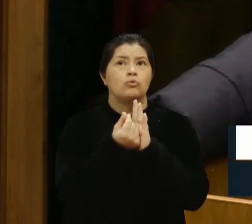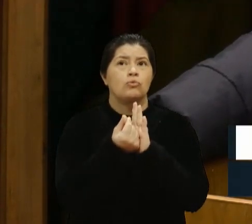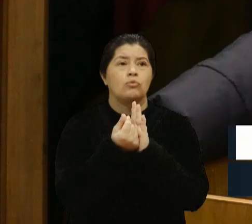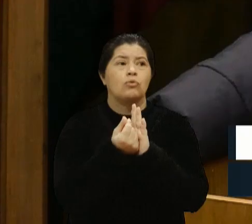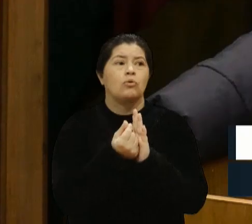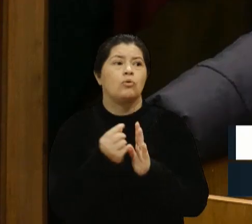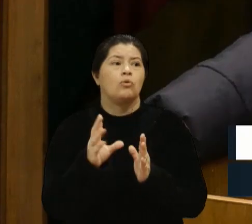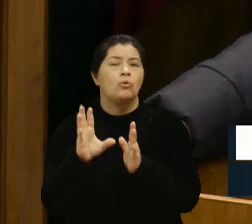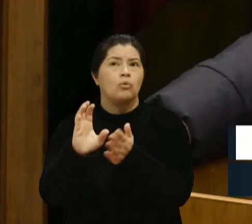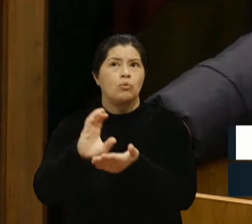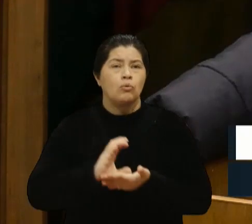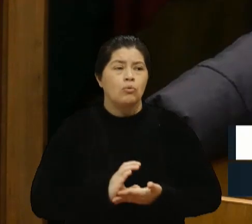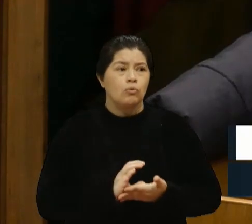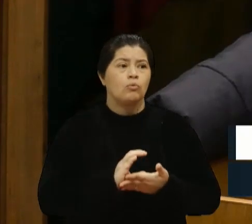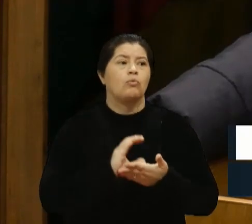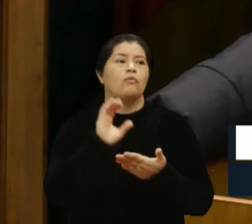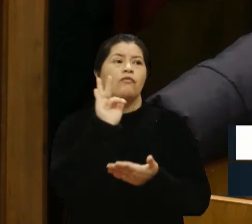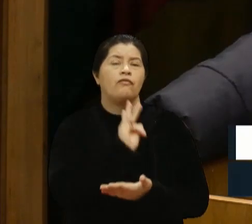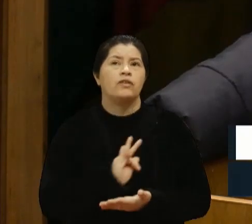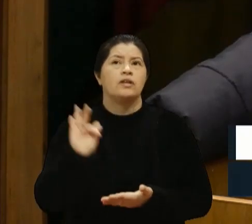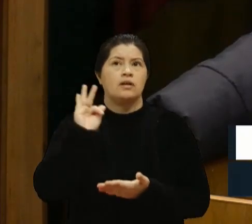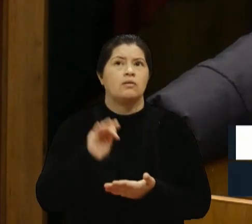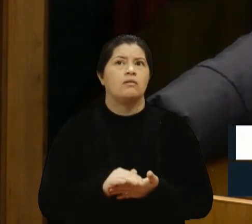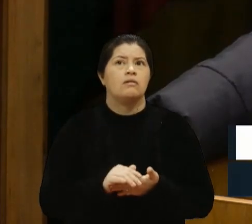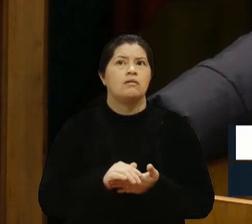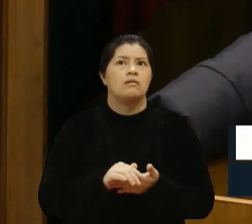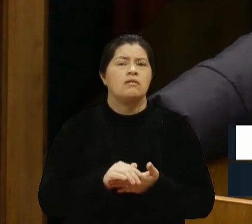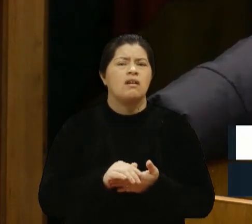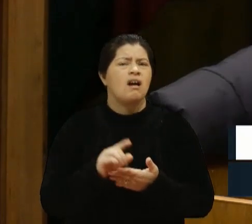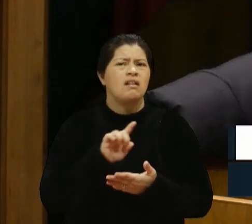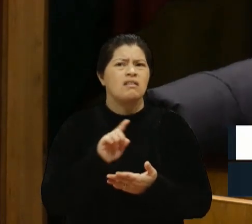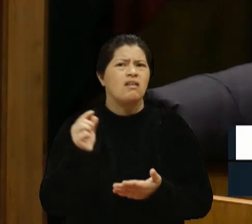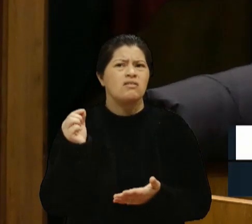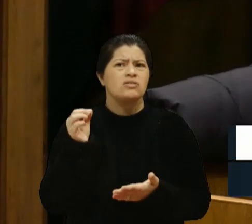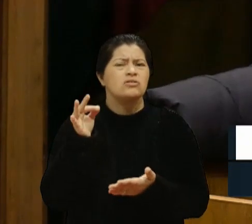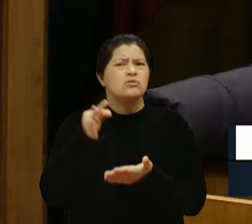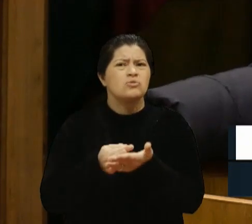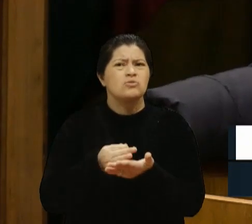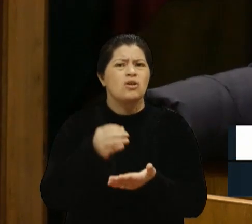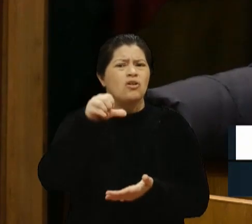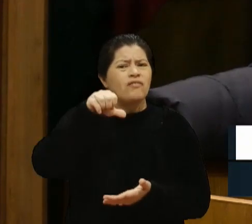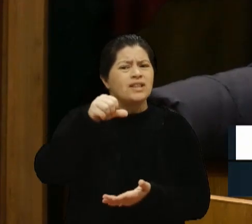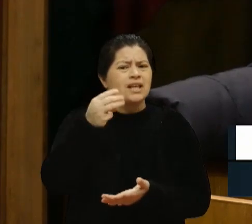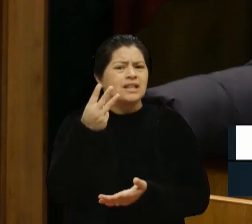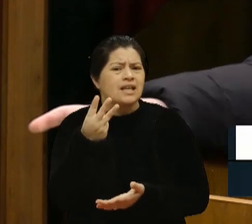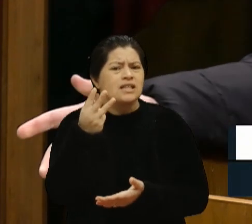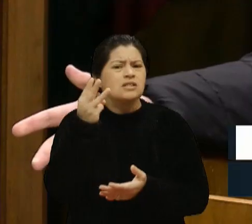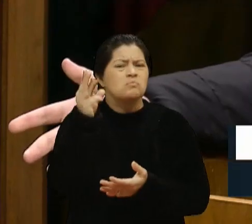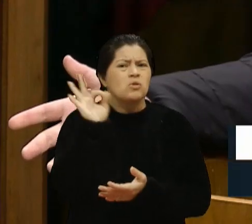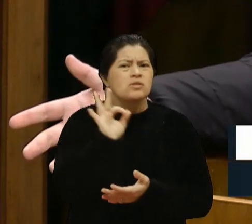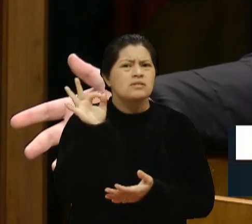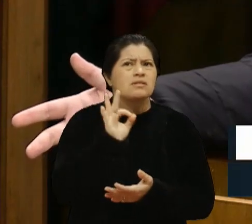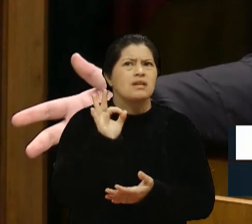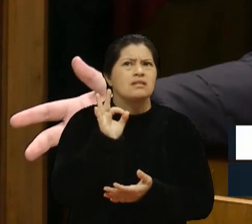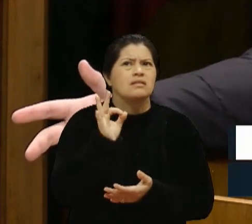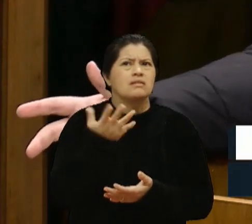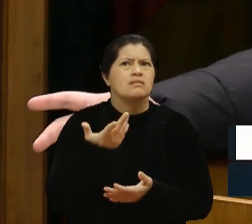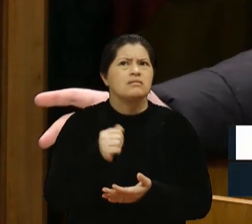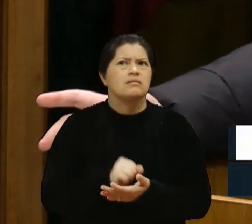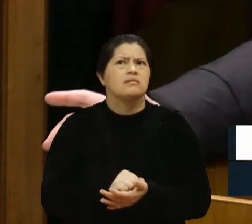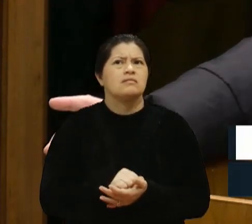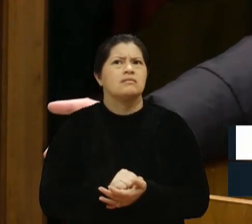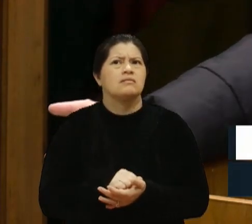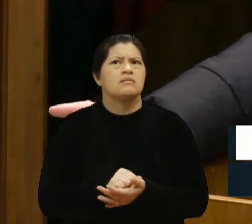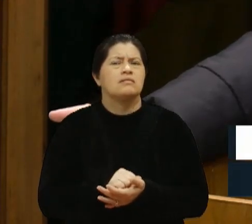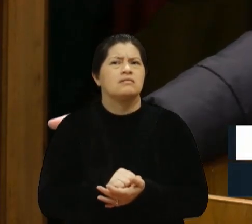federal e virar essa mesa. Porque essa mesa está muito injusta, né? 93%, né, secretário Mauro, da conta é paga por nós, uma conta que é para